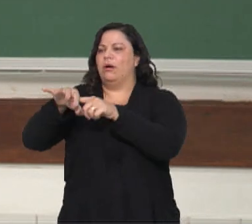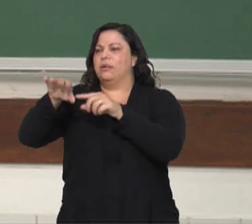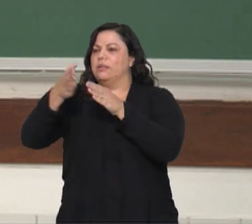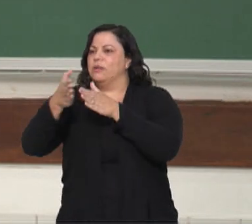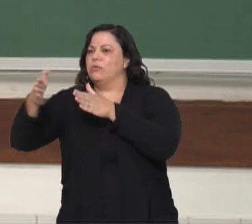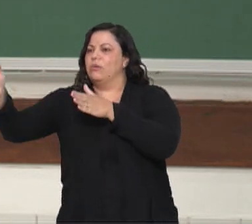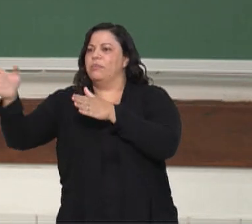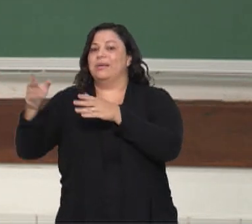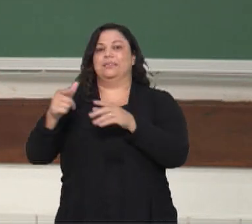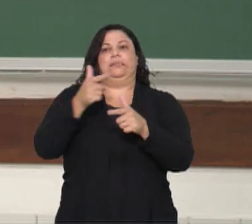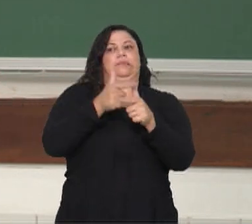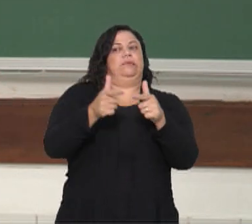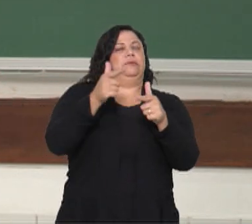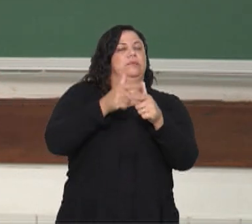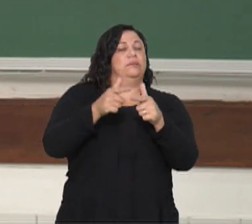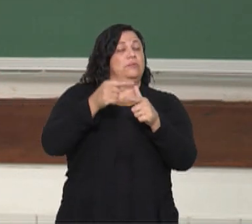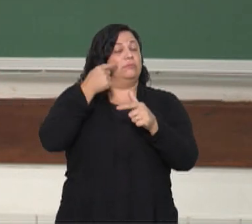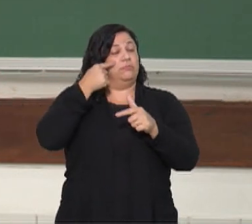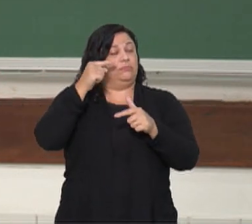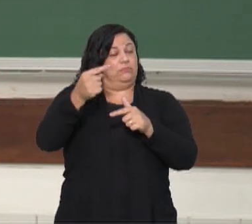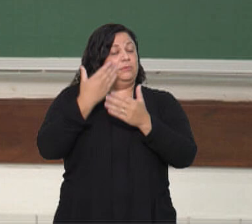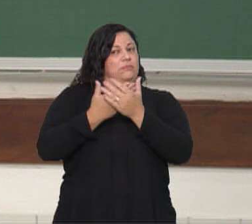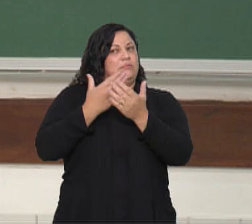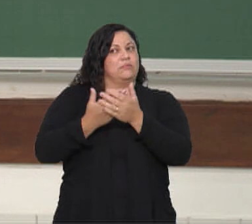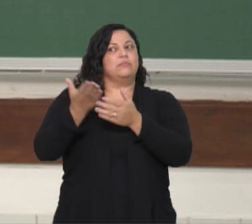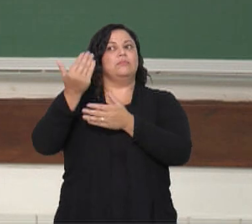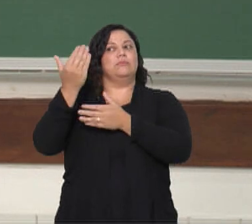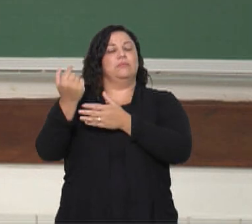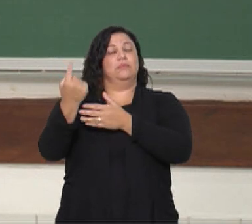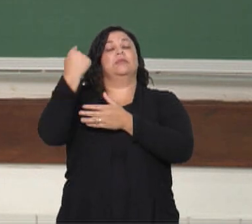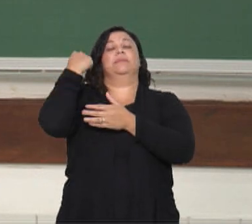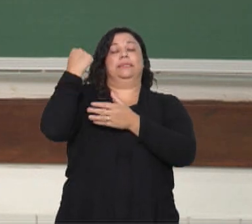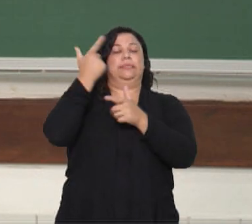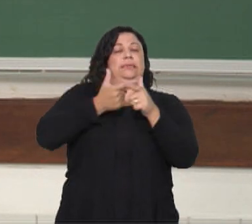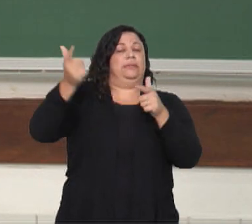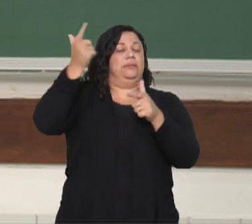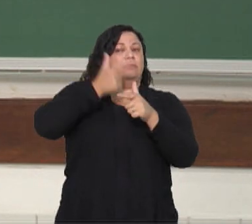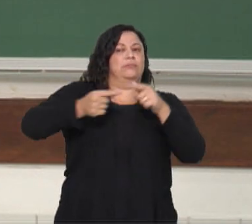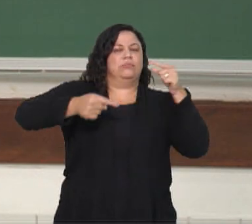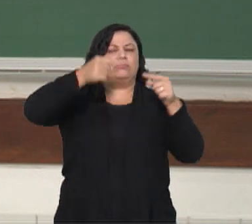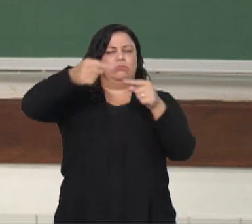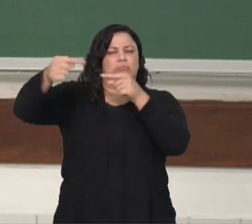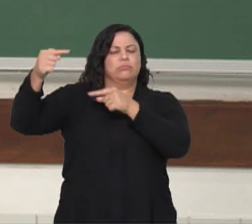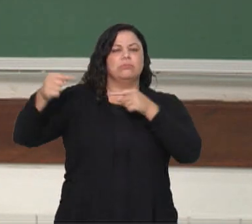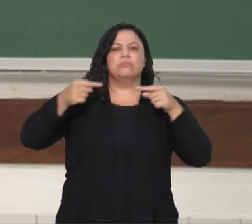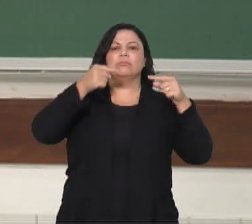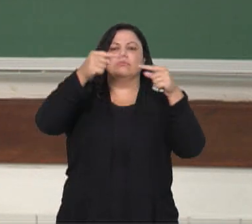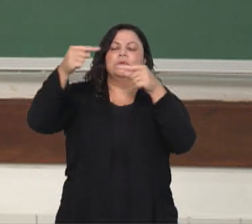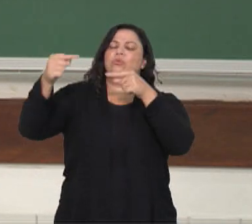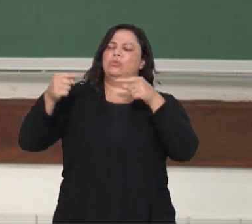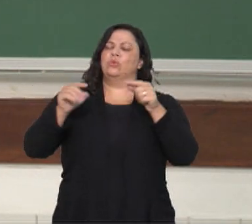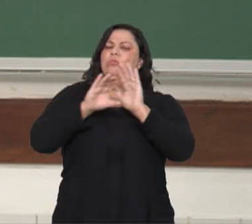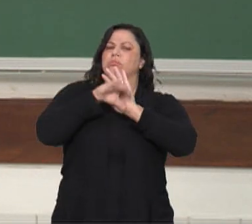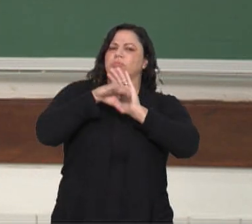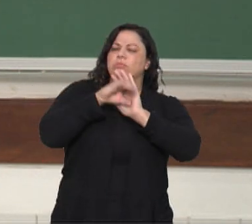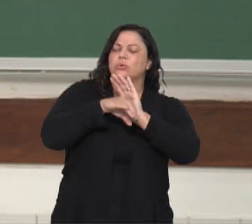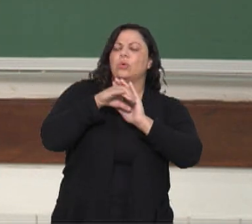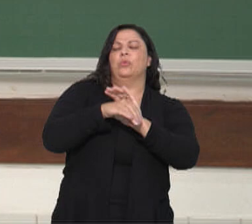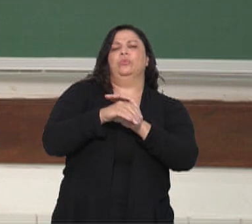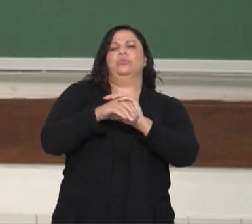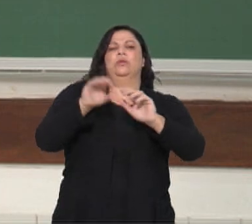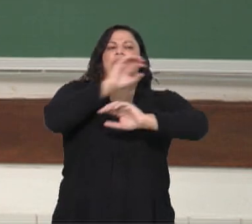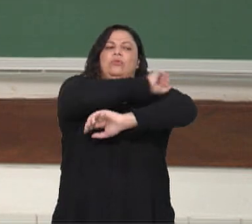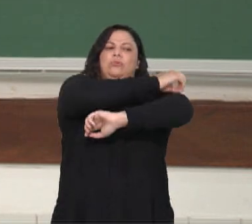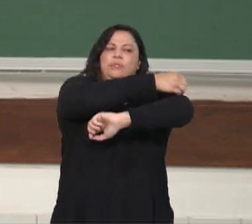da aula passada. Perdeu? Corre lá, volta lá e assiste, porque foi uma problemática, uma discussão bem bacana sobre o conceito de pré-história e